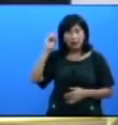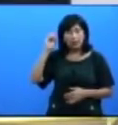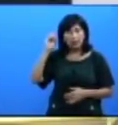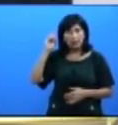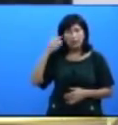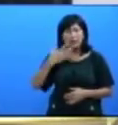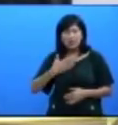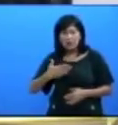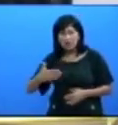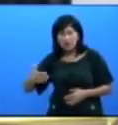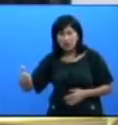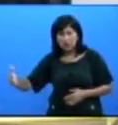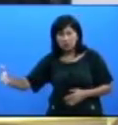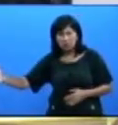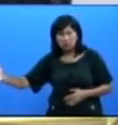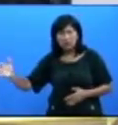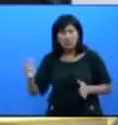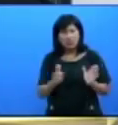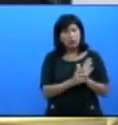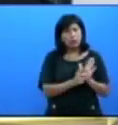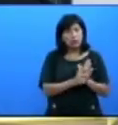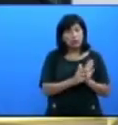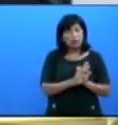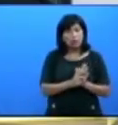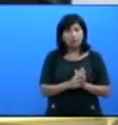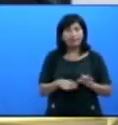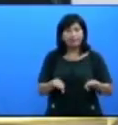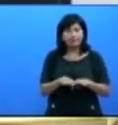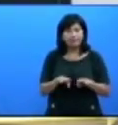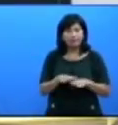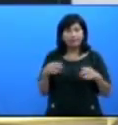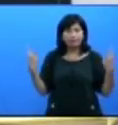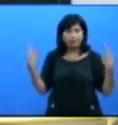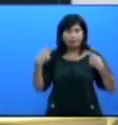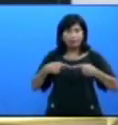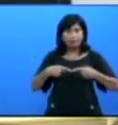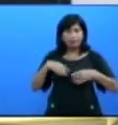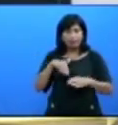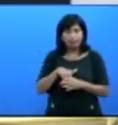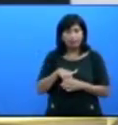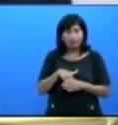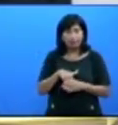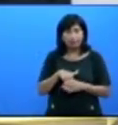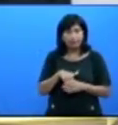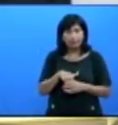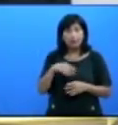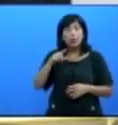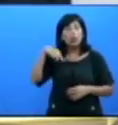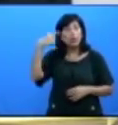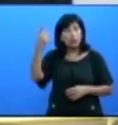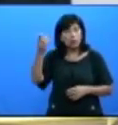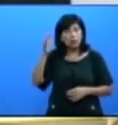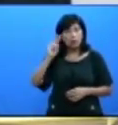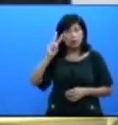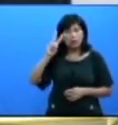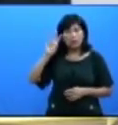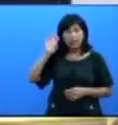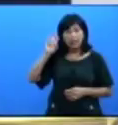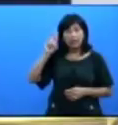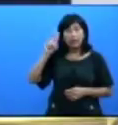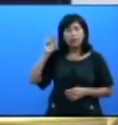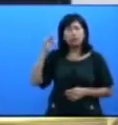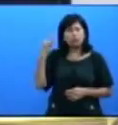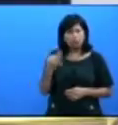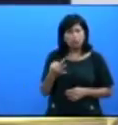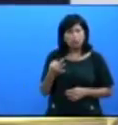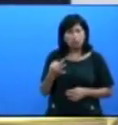com emendas, eu também votei contra. E aí veio o veto, eu votei a favor do